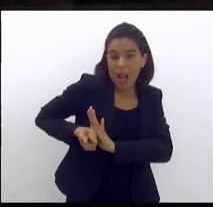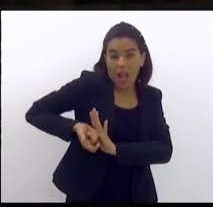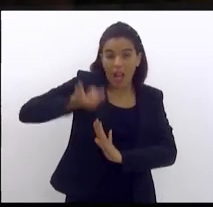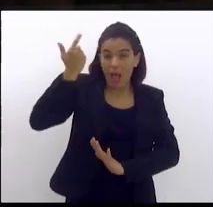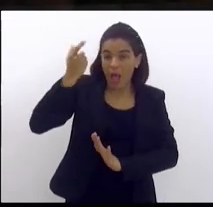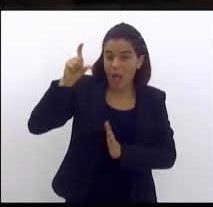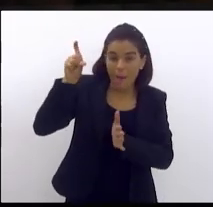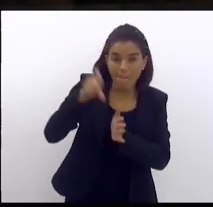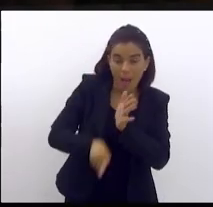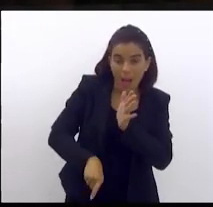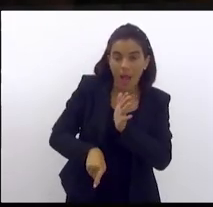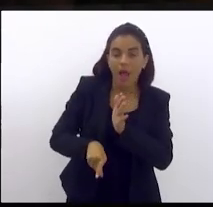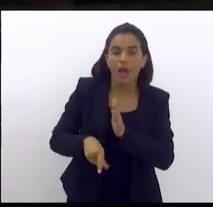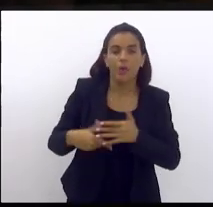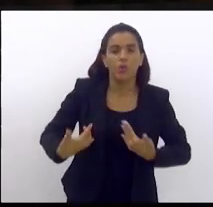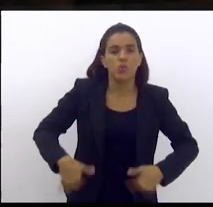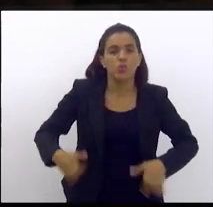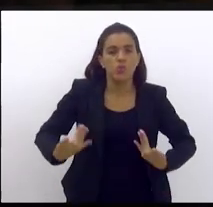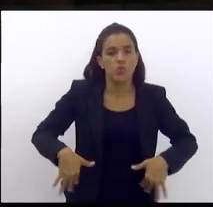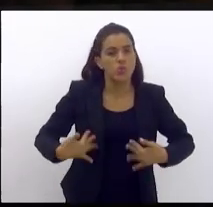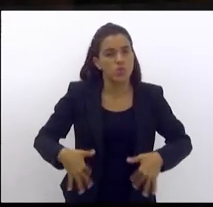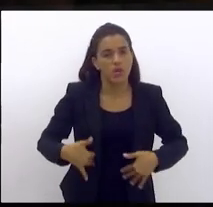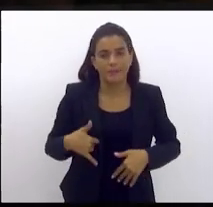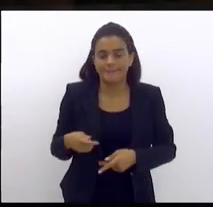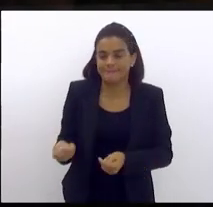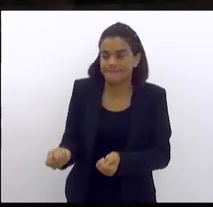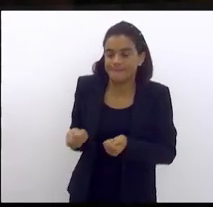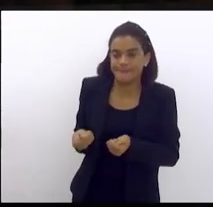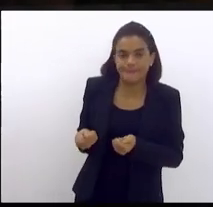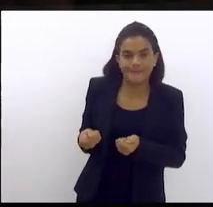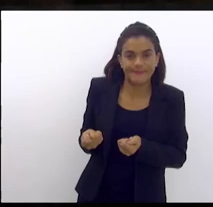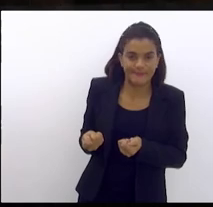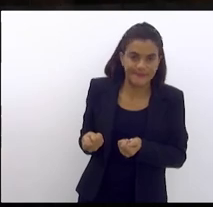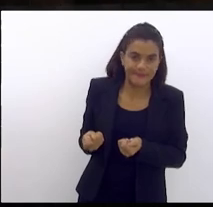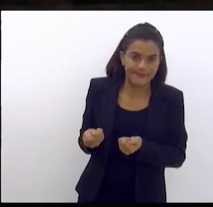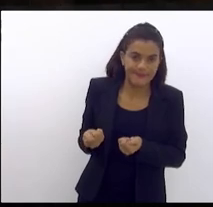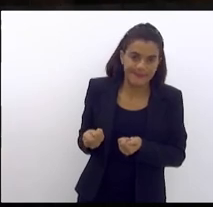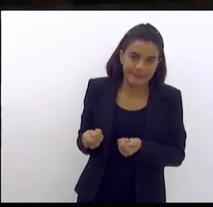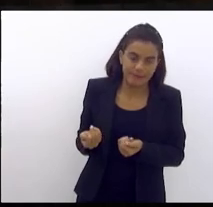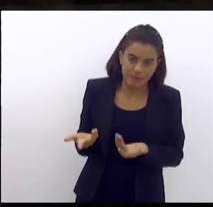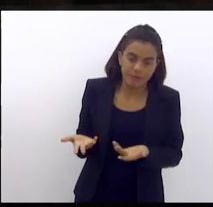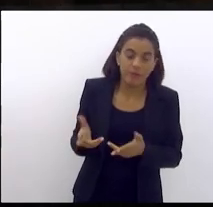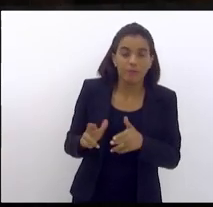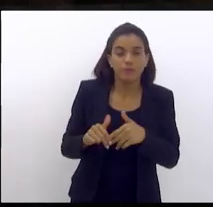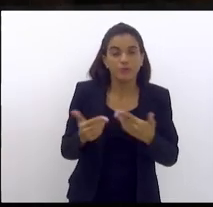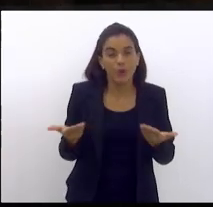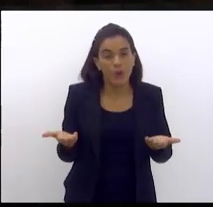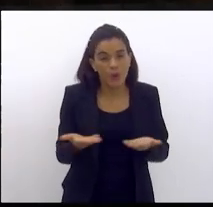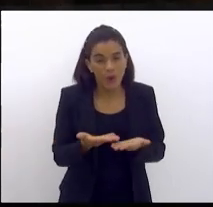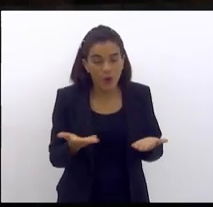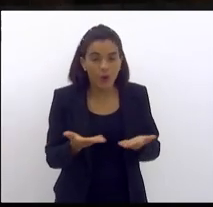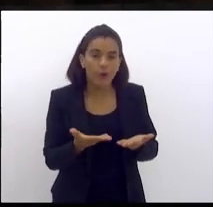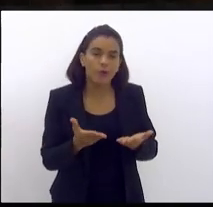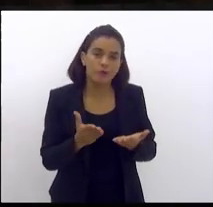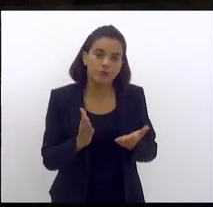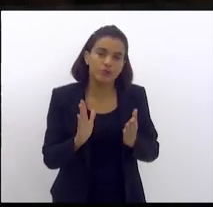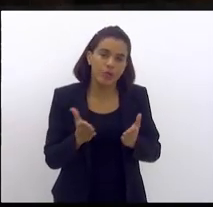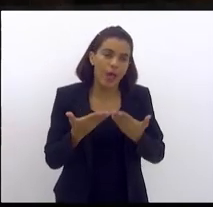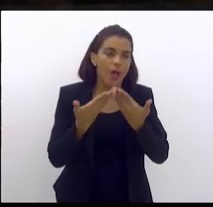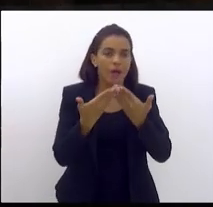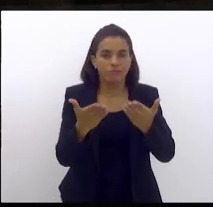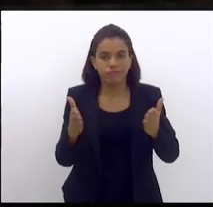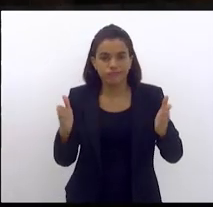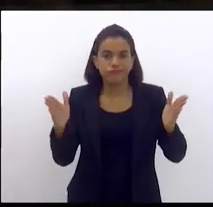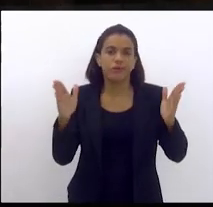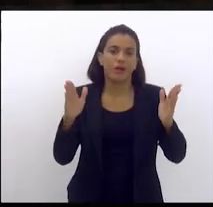pesar no bolso do Consumidor Então como tá hoje pelas exceções que ampliaram no